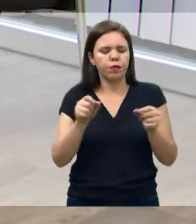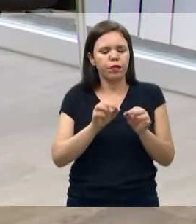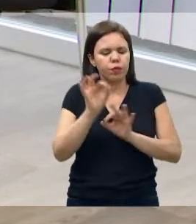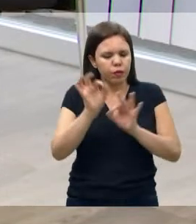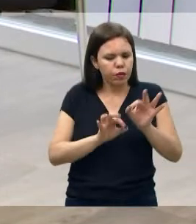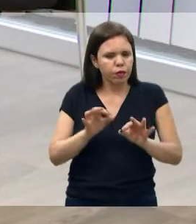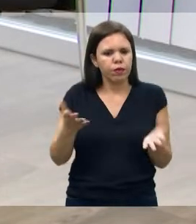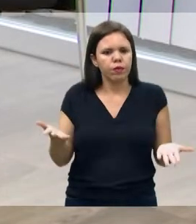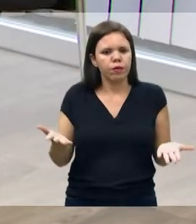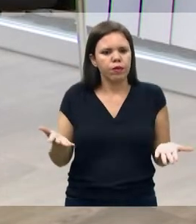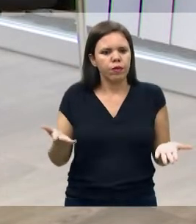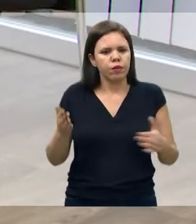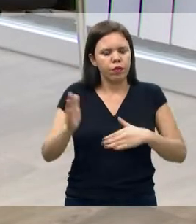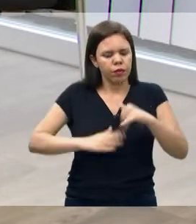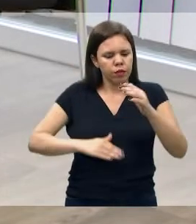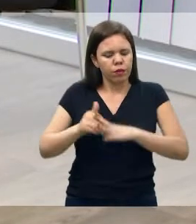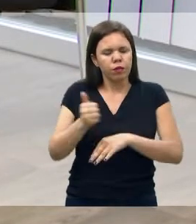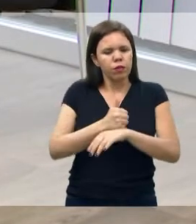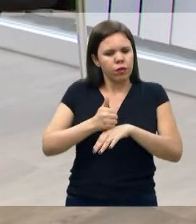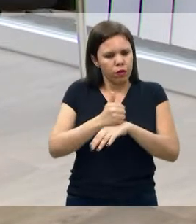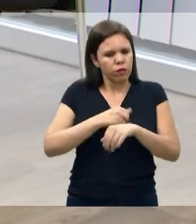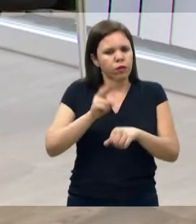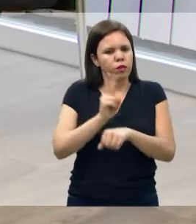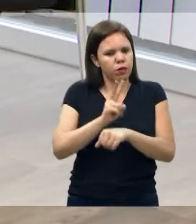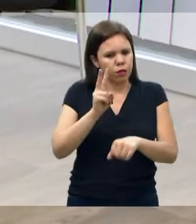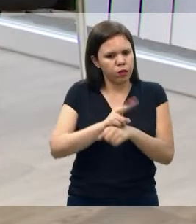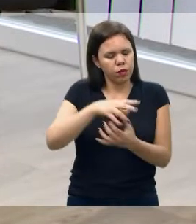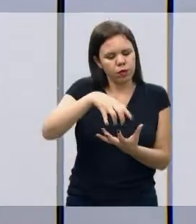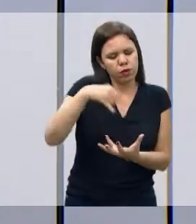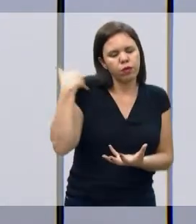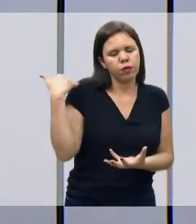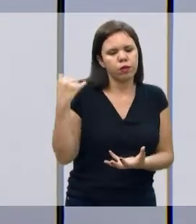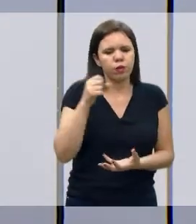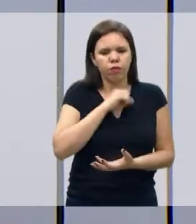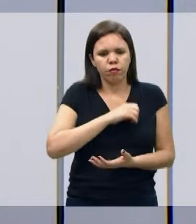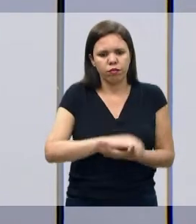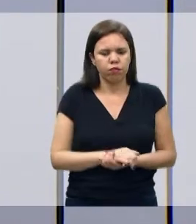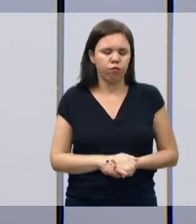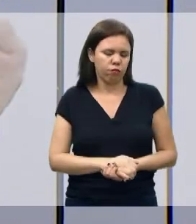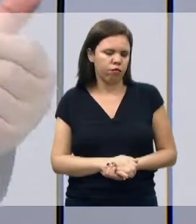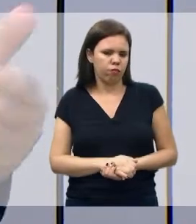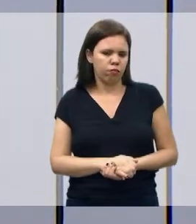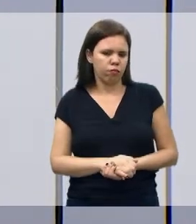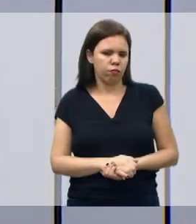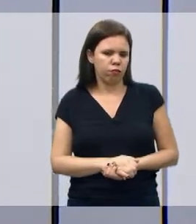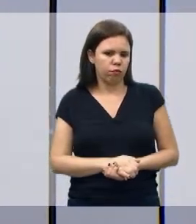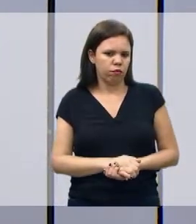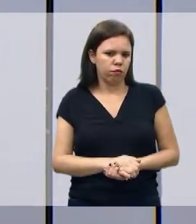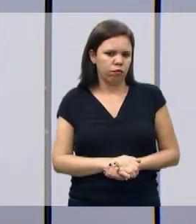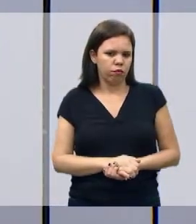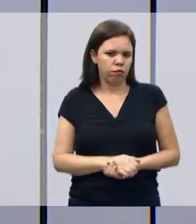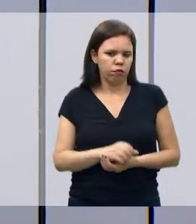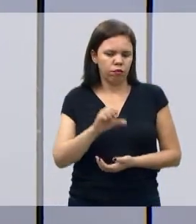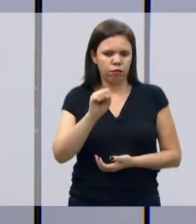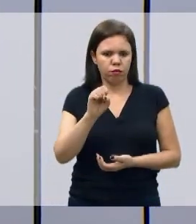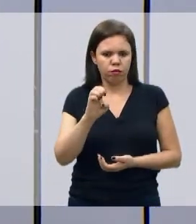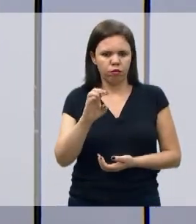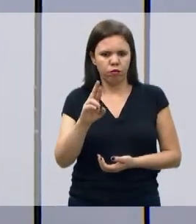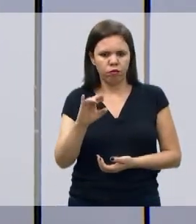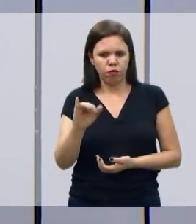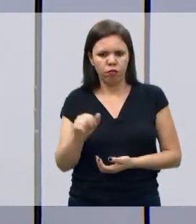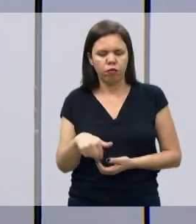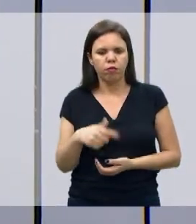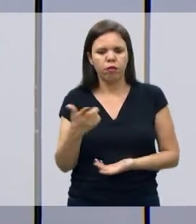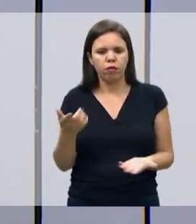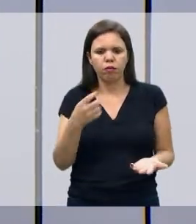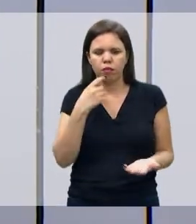regulamentação da profissão dos cuidadores de idosos. A Cicarém, né, que é a Associação dos Cuidadores